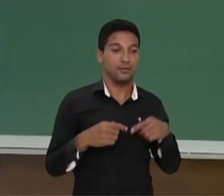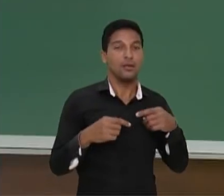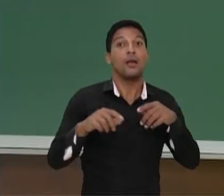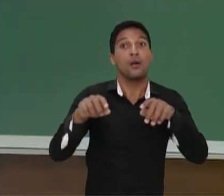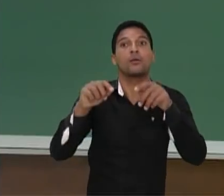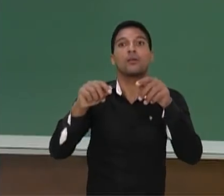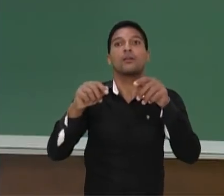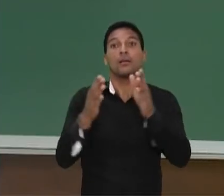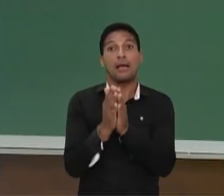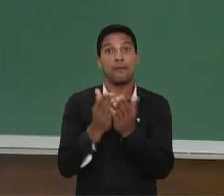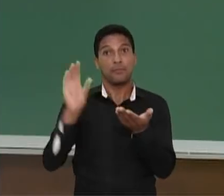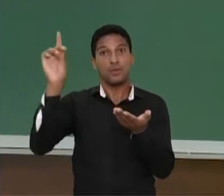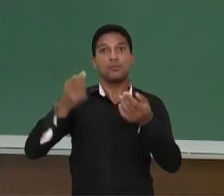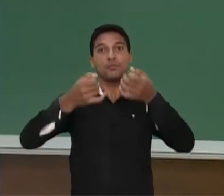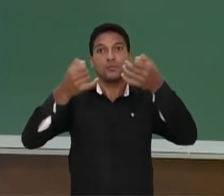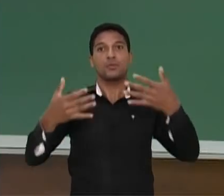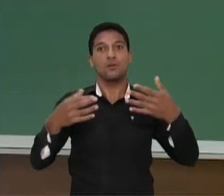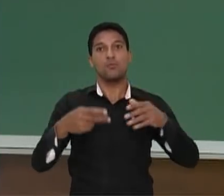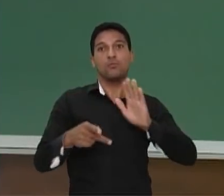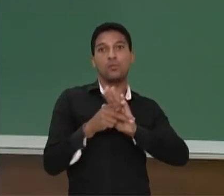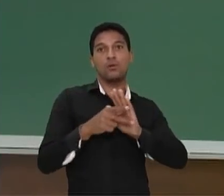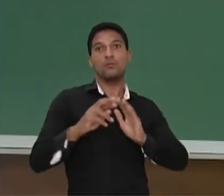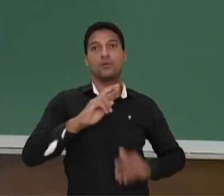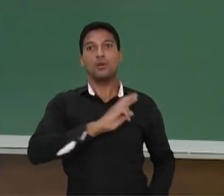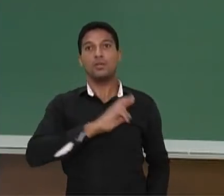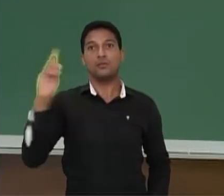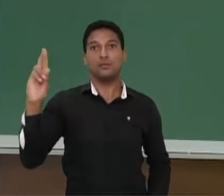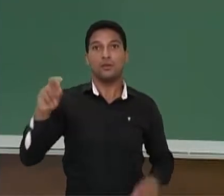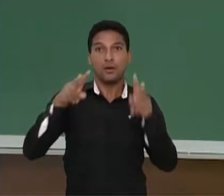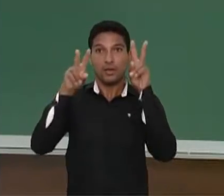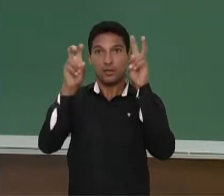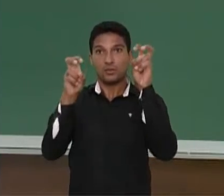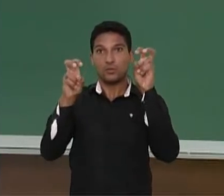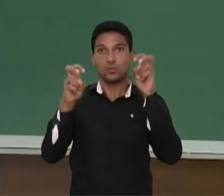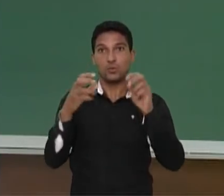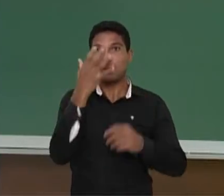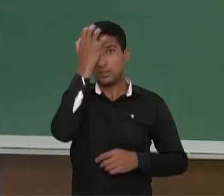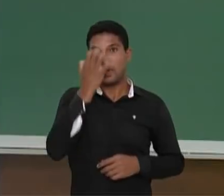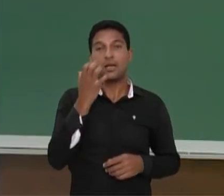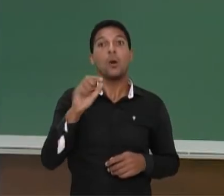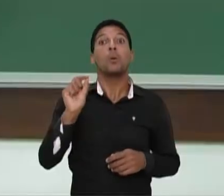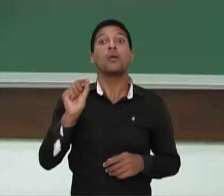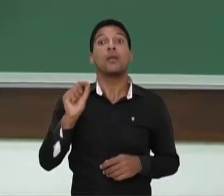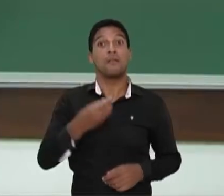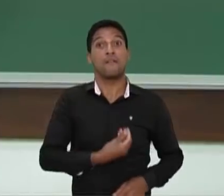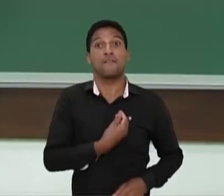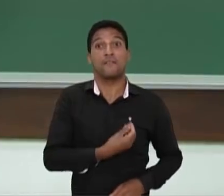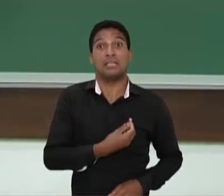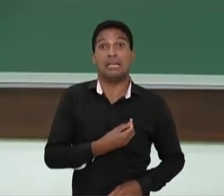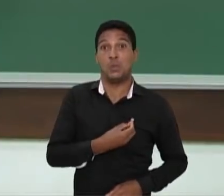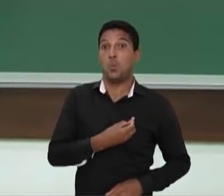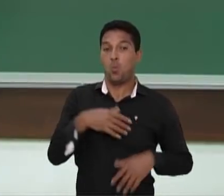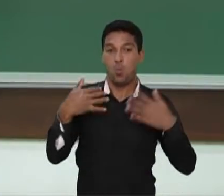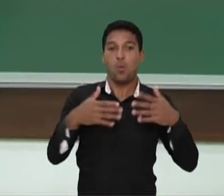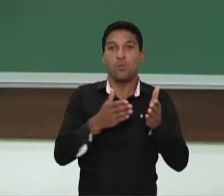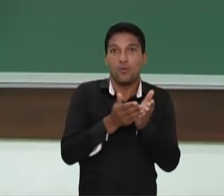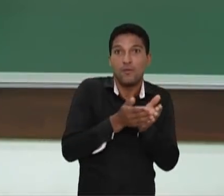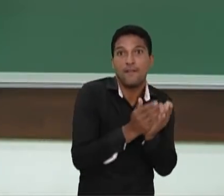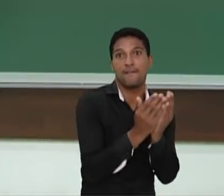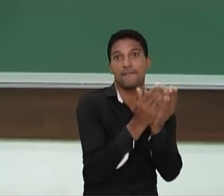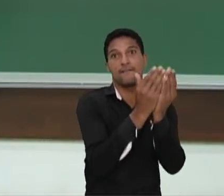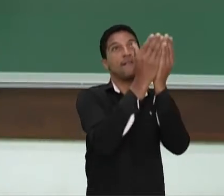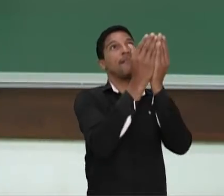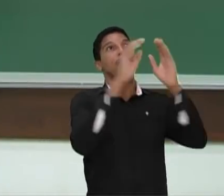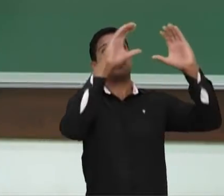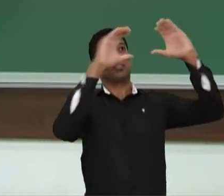é a questão da religiosidade, né? A questão de ir para o céu ou ir para o inferno, mas de uma forma brincando,